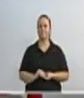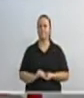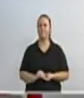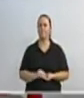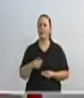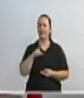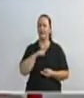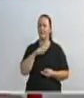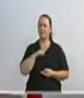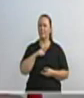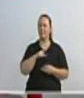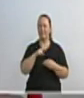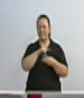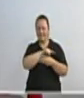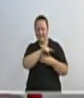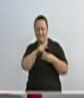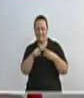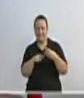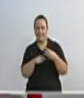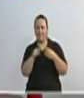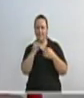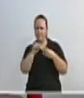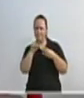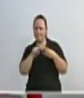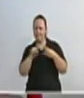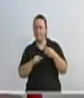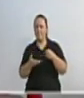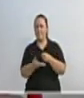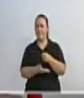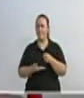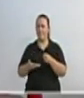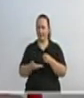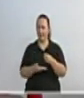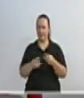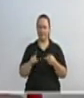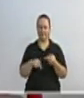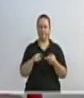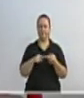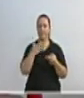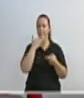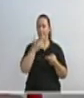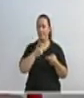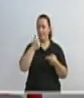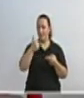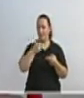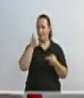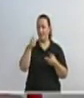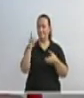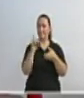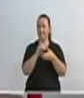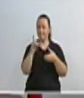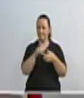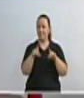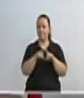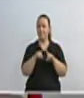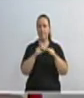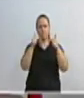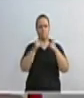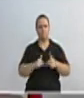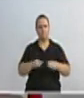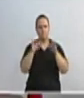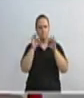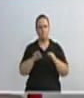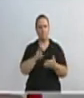naquele termo de compromisso à época. Primeiro, melhorar o atendimento e a transparência nas faturas, que